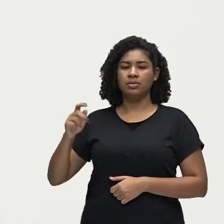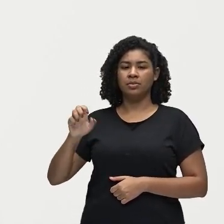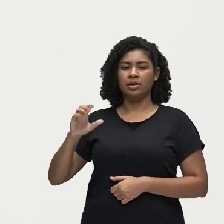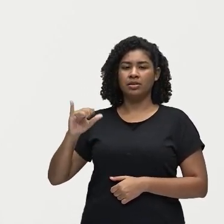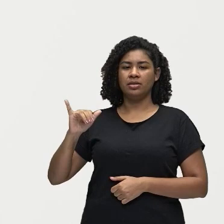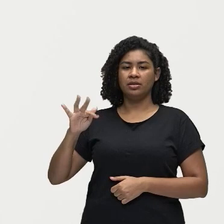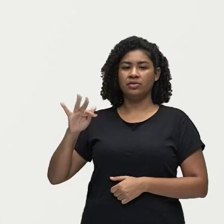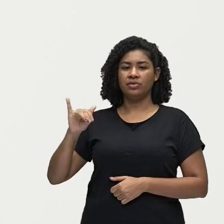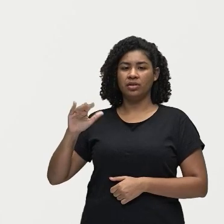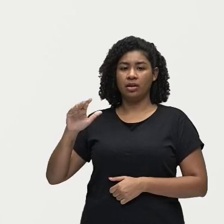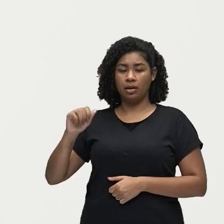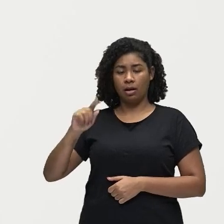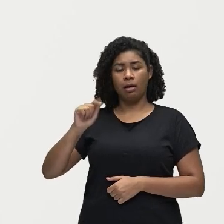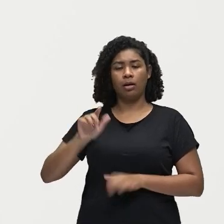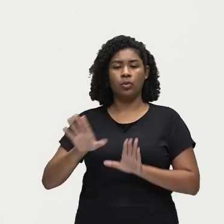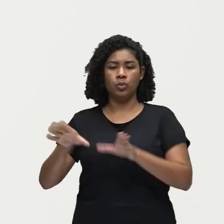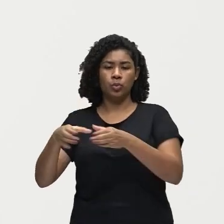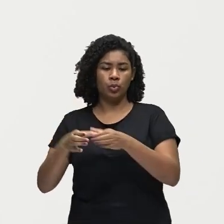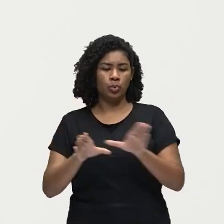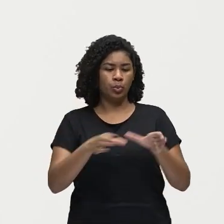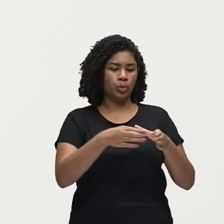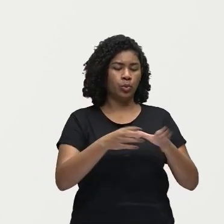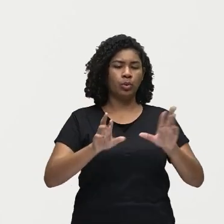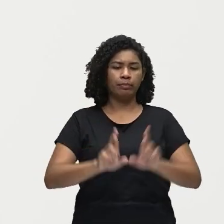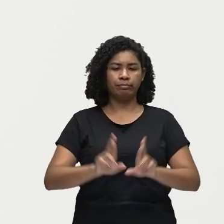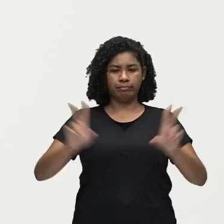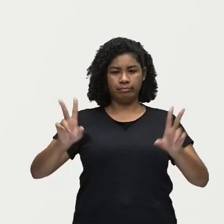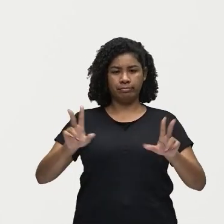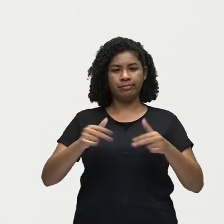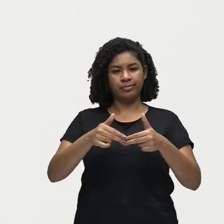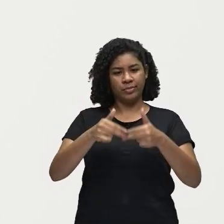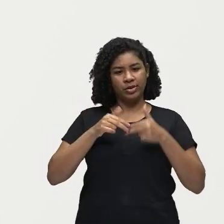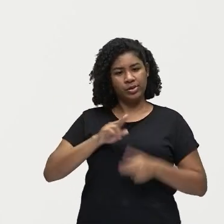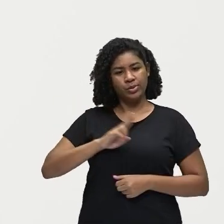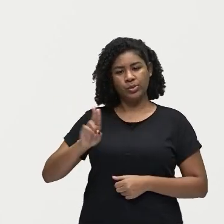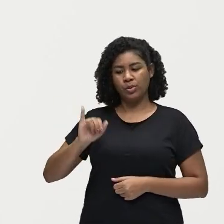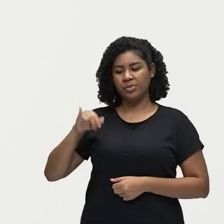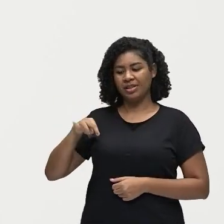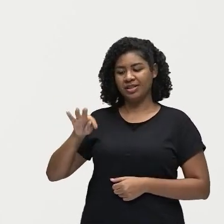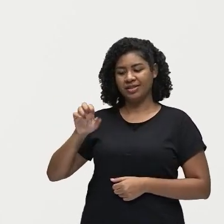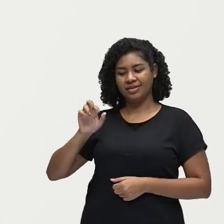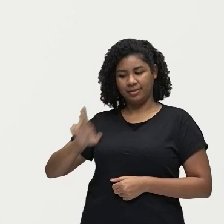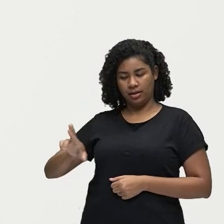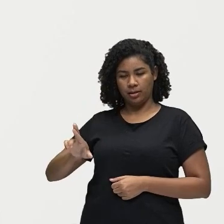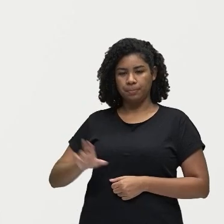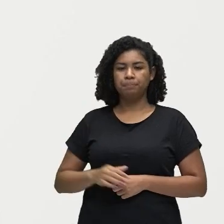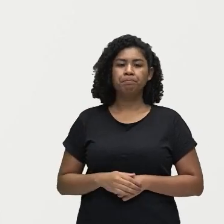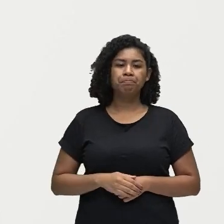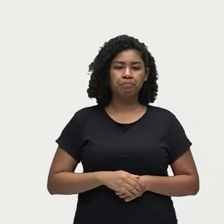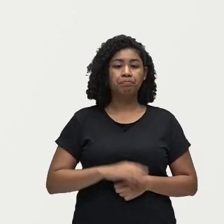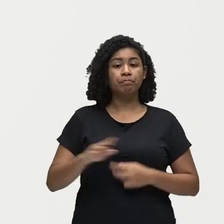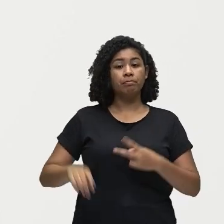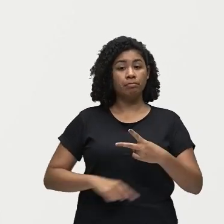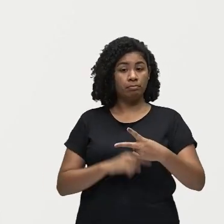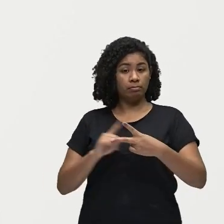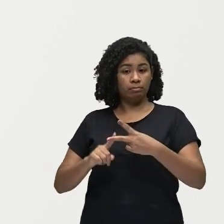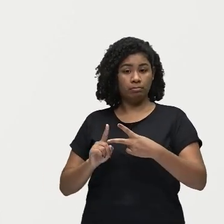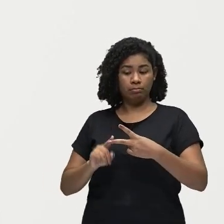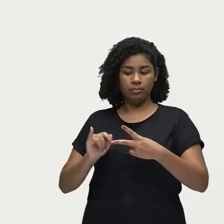espécies diferentes. Então, eu digo que é uma relação interespecífica. E é